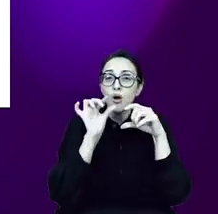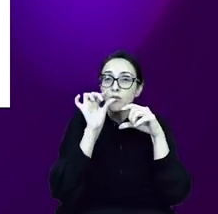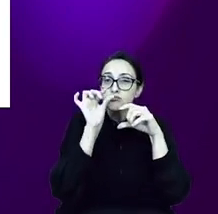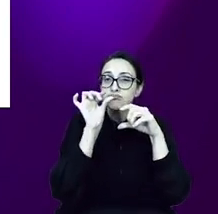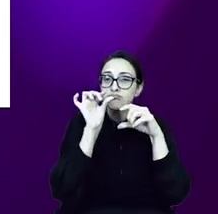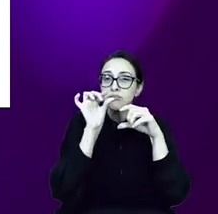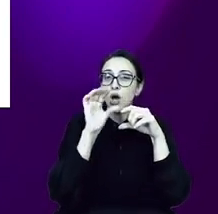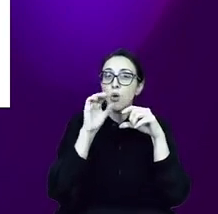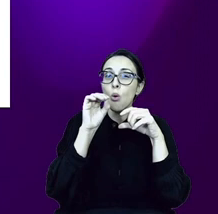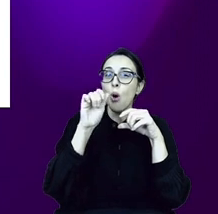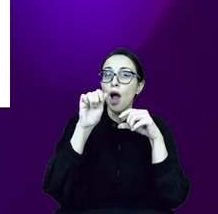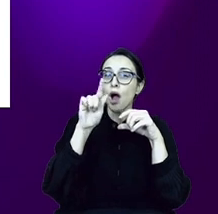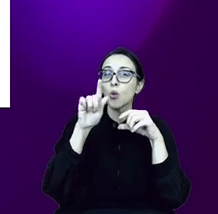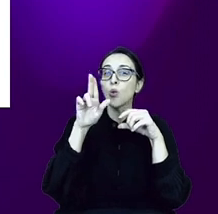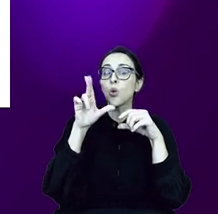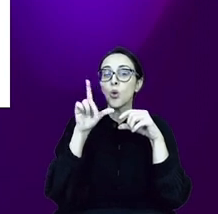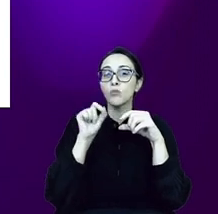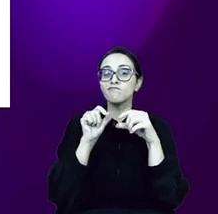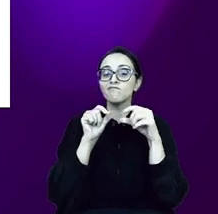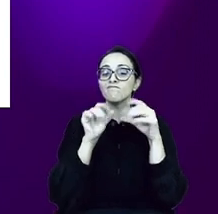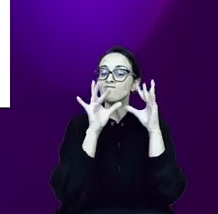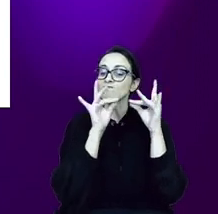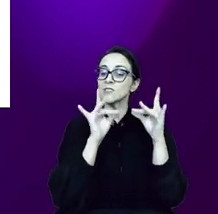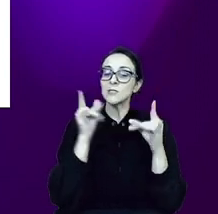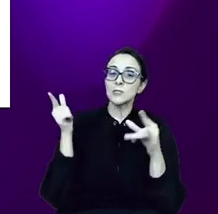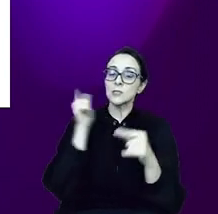uma maior acurácia em termos de